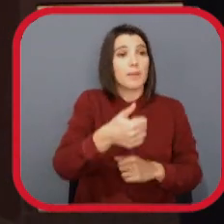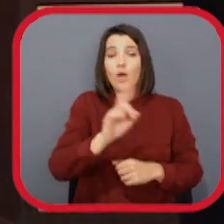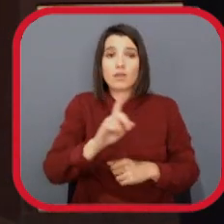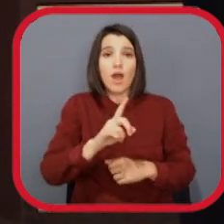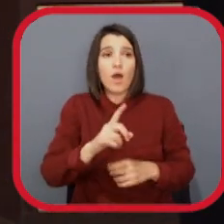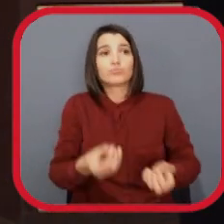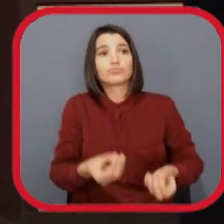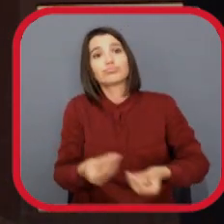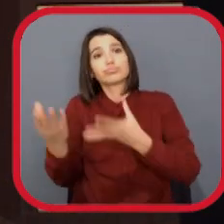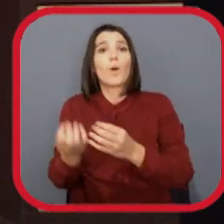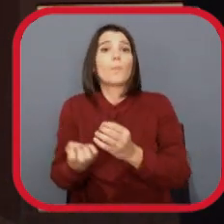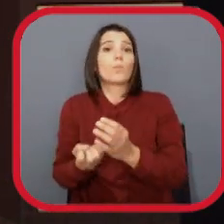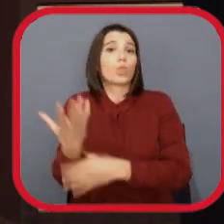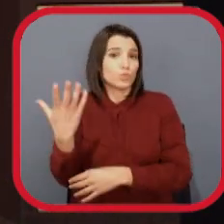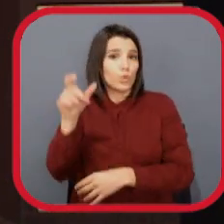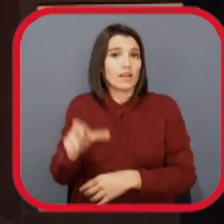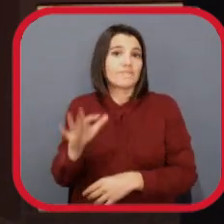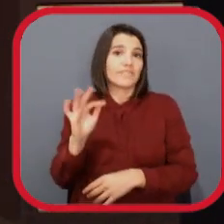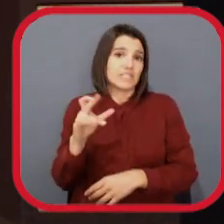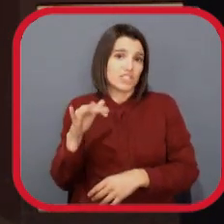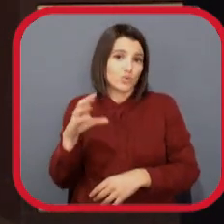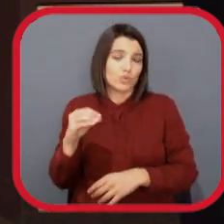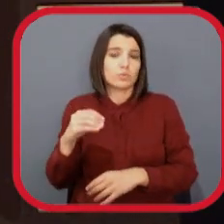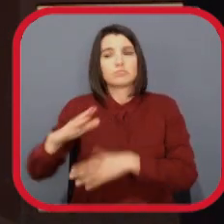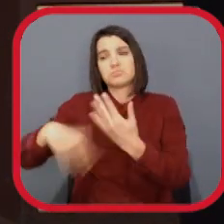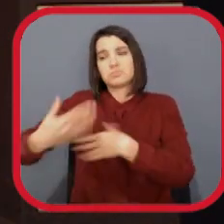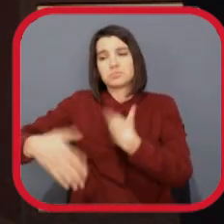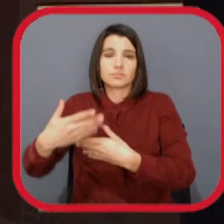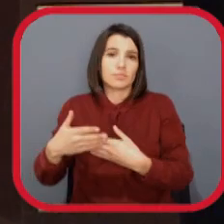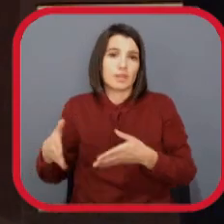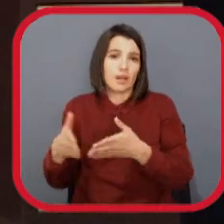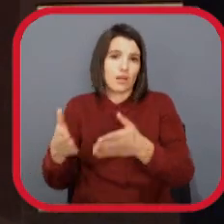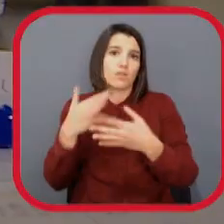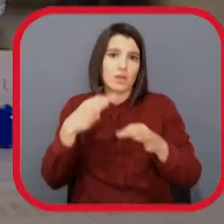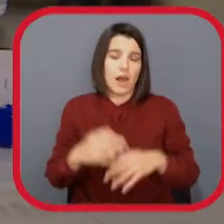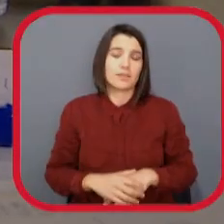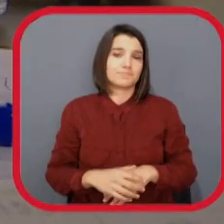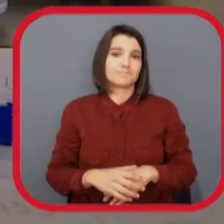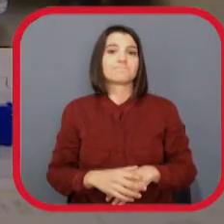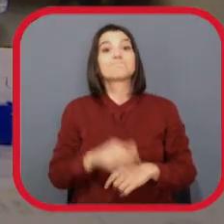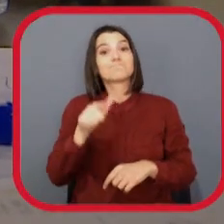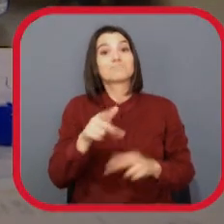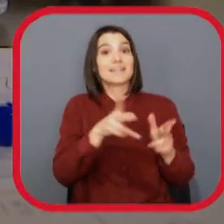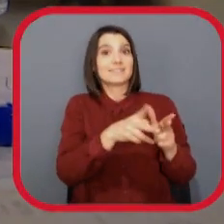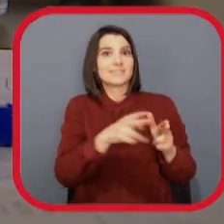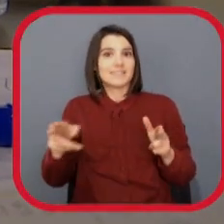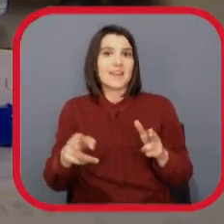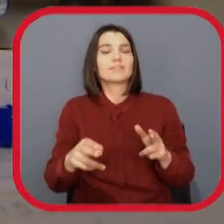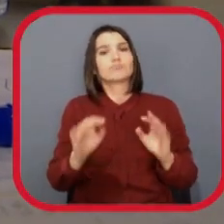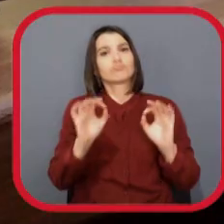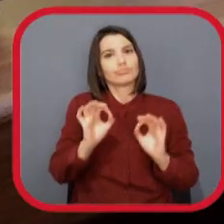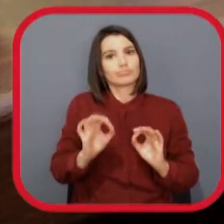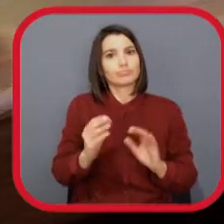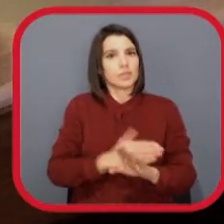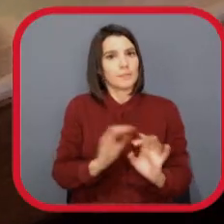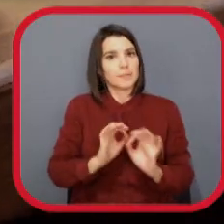tudo bem ou não, vai para o produtor, para o Francisco, e a partir daí segue os passos normais de produção. De forma a que a